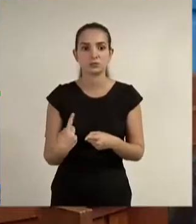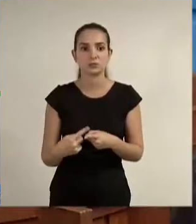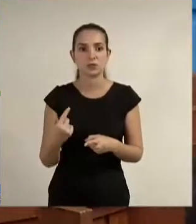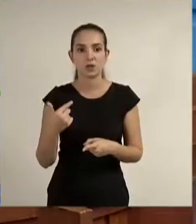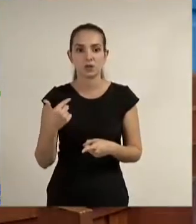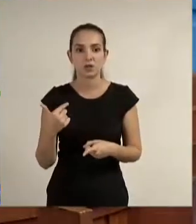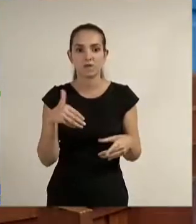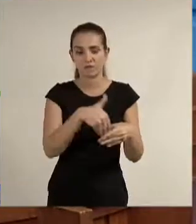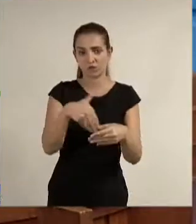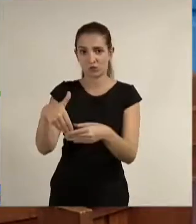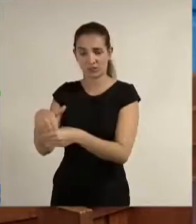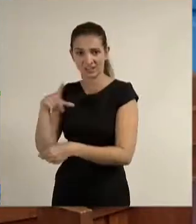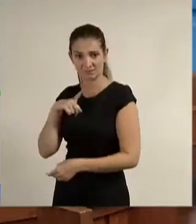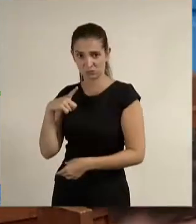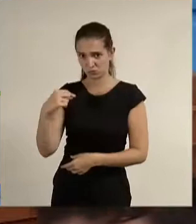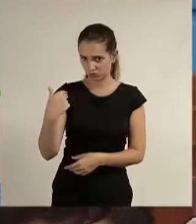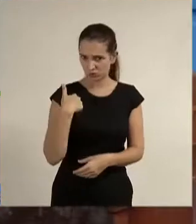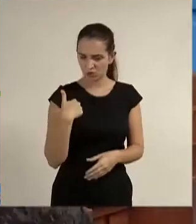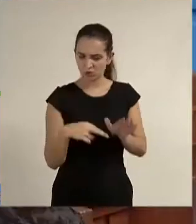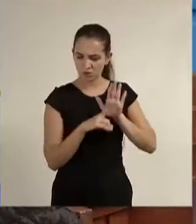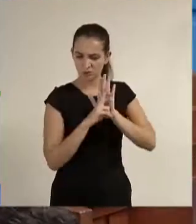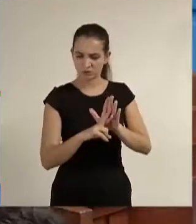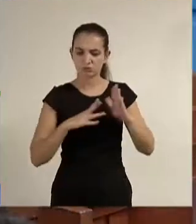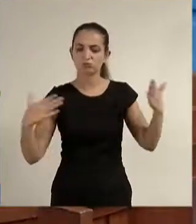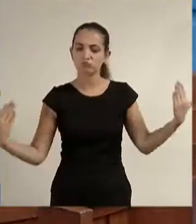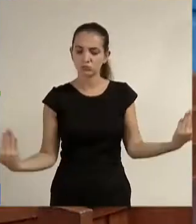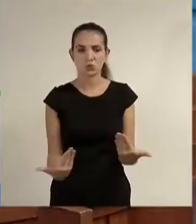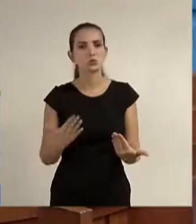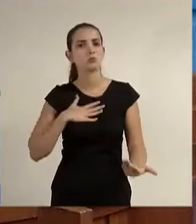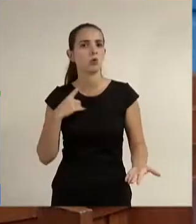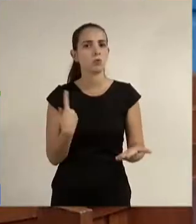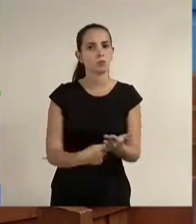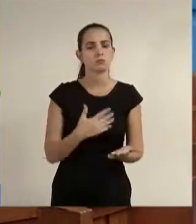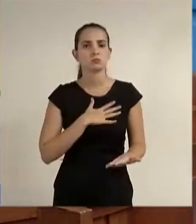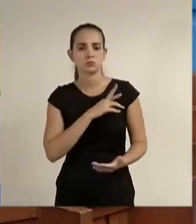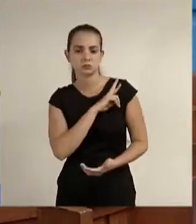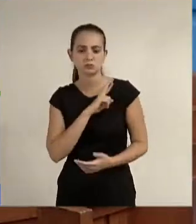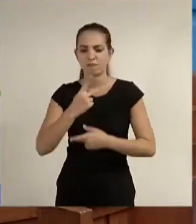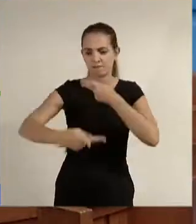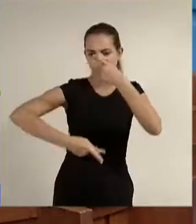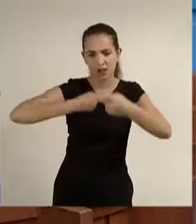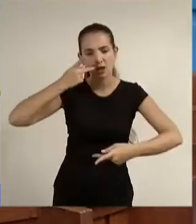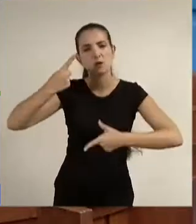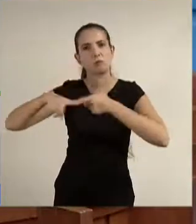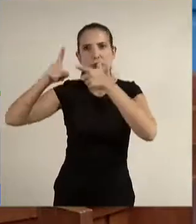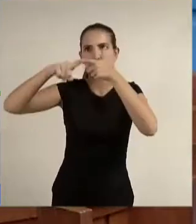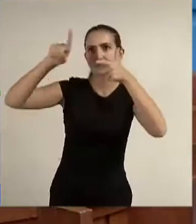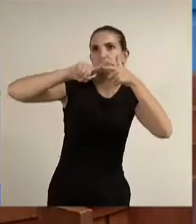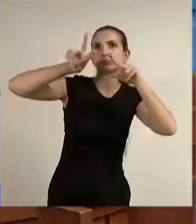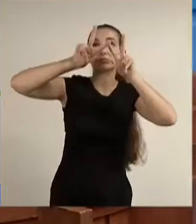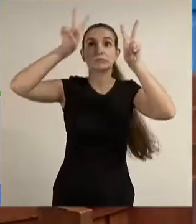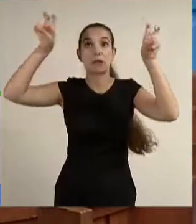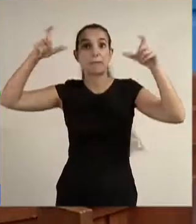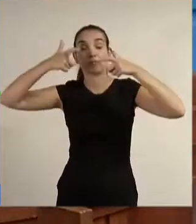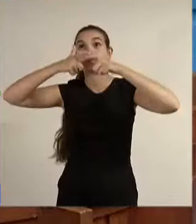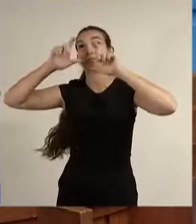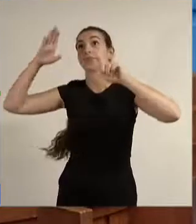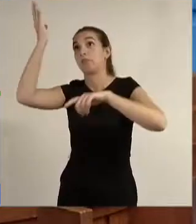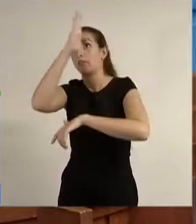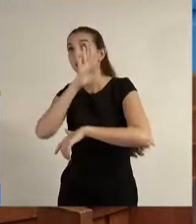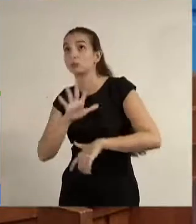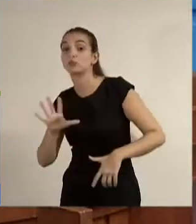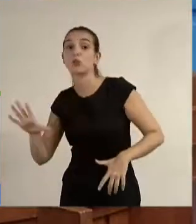fui eleito para isso. Então, sempre temos que trazer aqui, claro, os grandes temas nacionais, que nós temos como